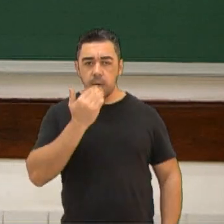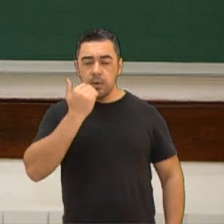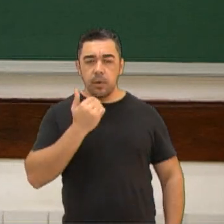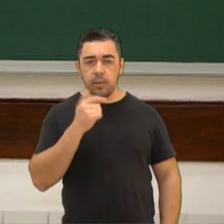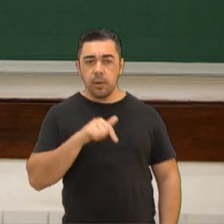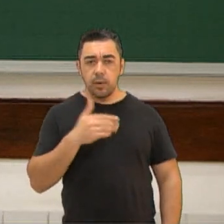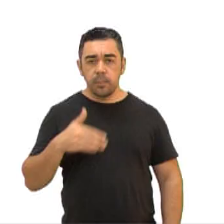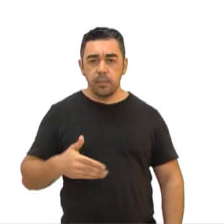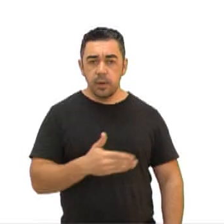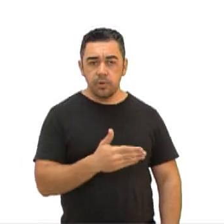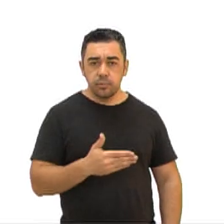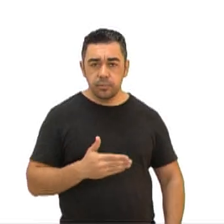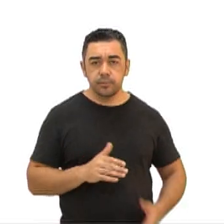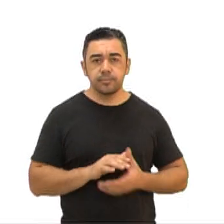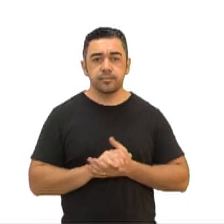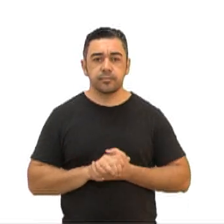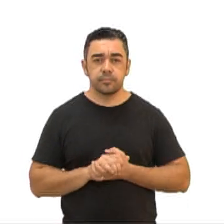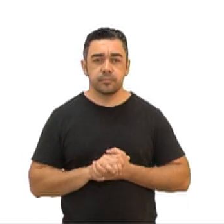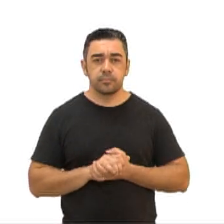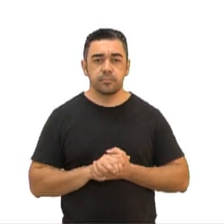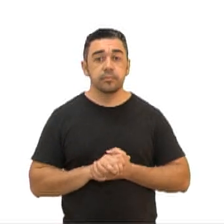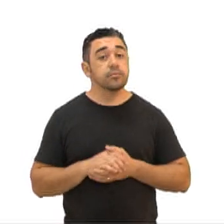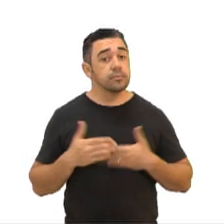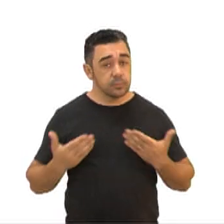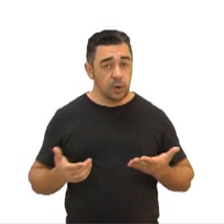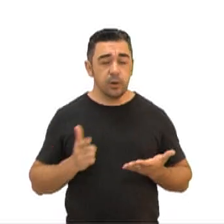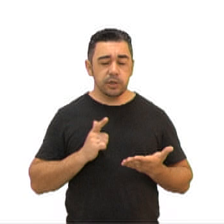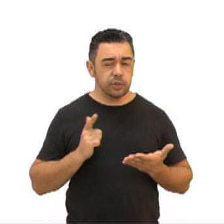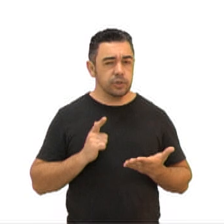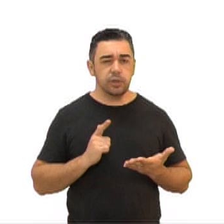do peixe, na espinha do peixe. Então ele tinha